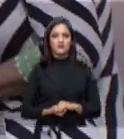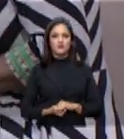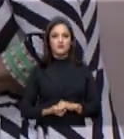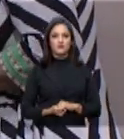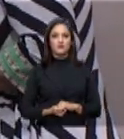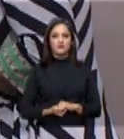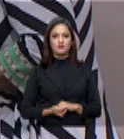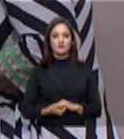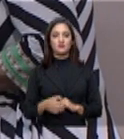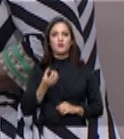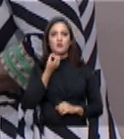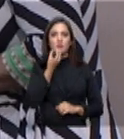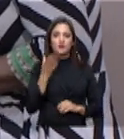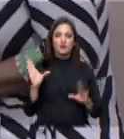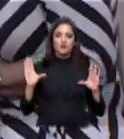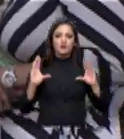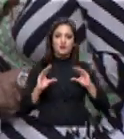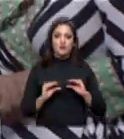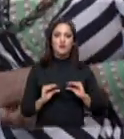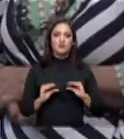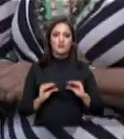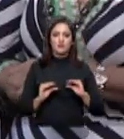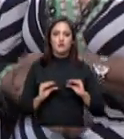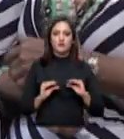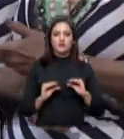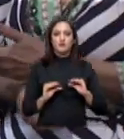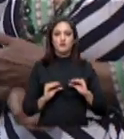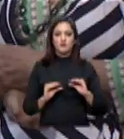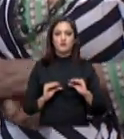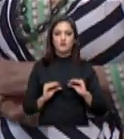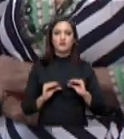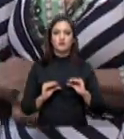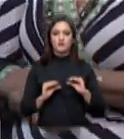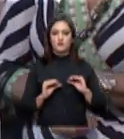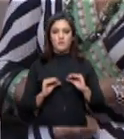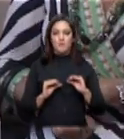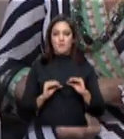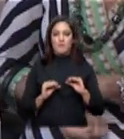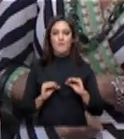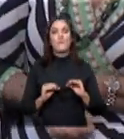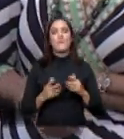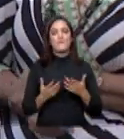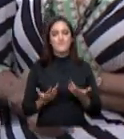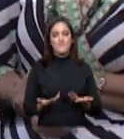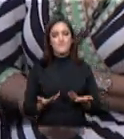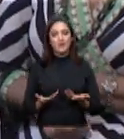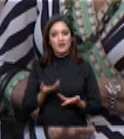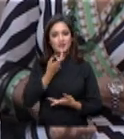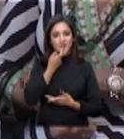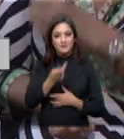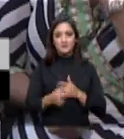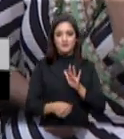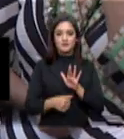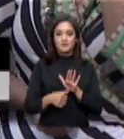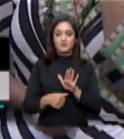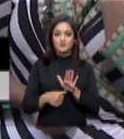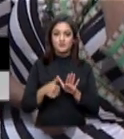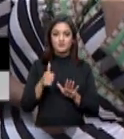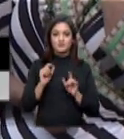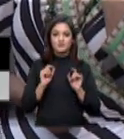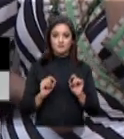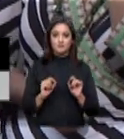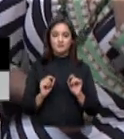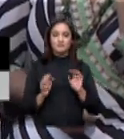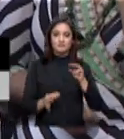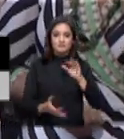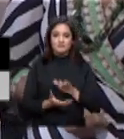Muito boa noite, as senhoras e senhores. Queria, em primeiro lugar, me dirigir às suas excelências, os